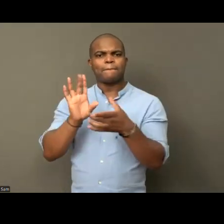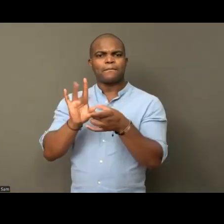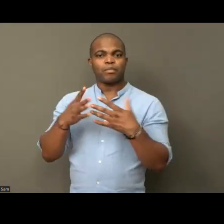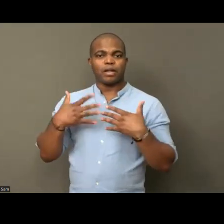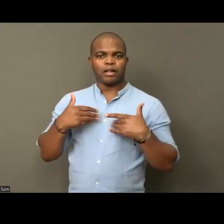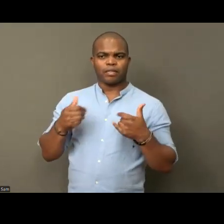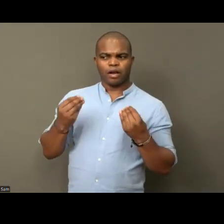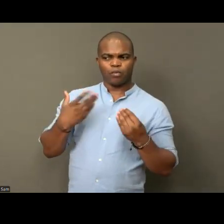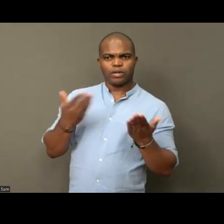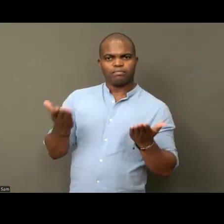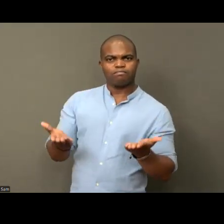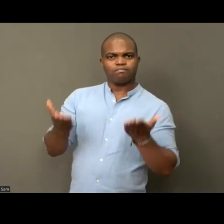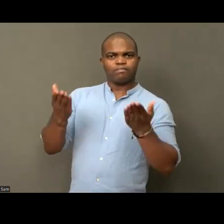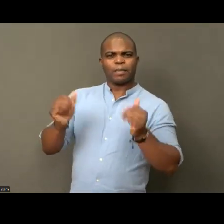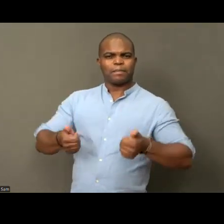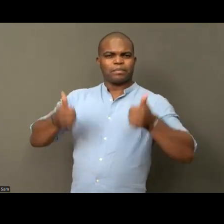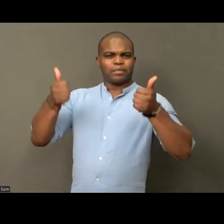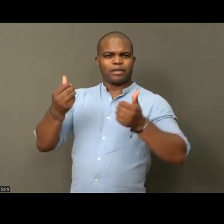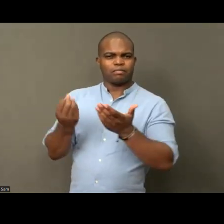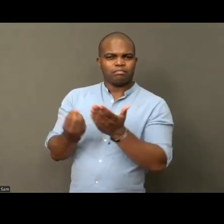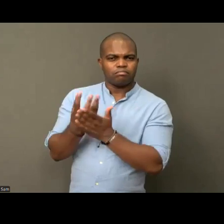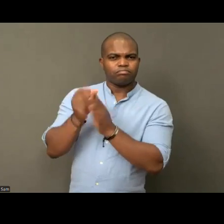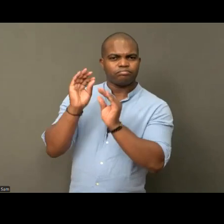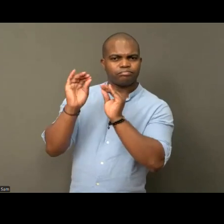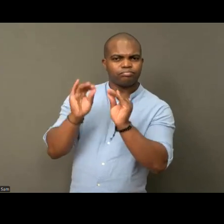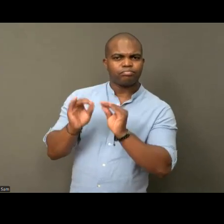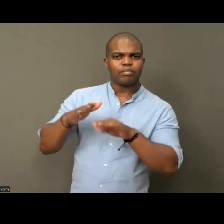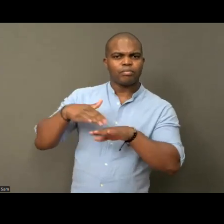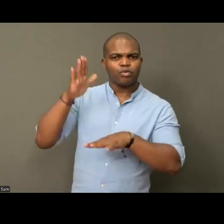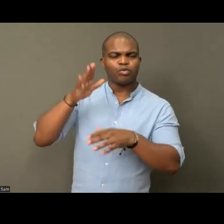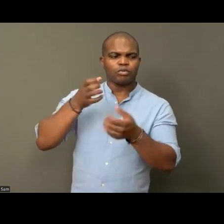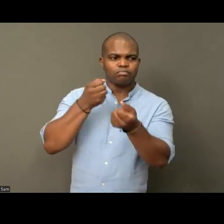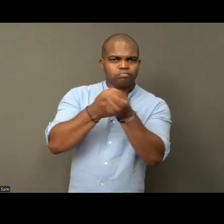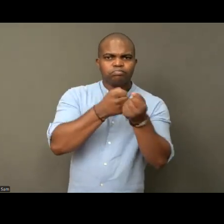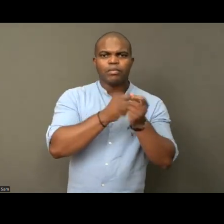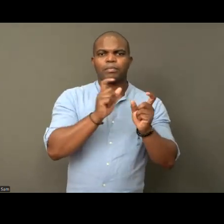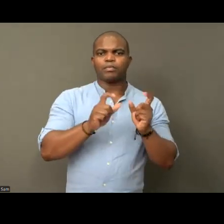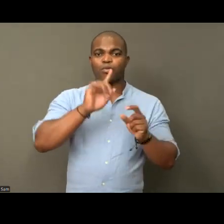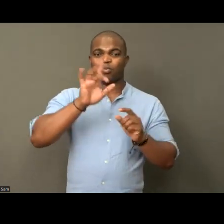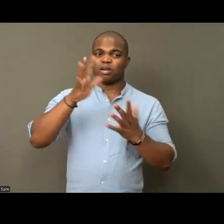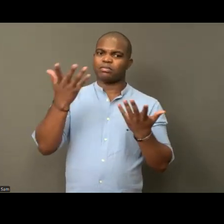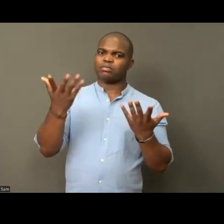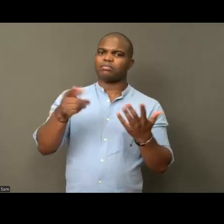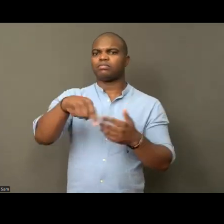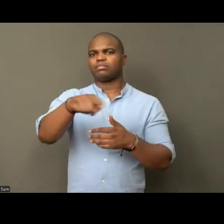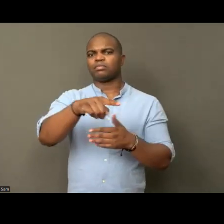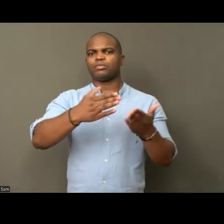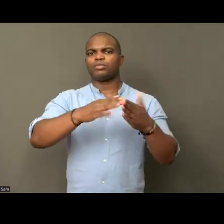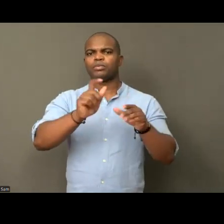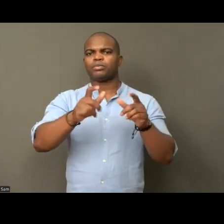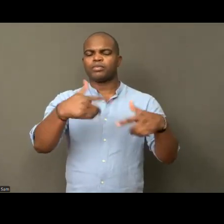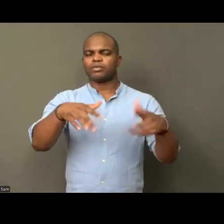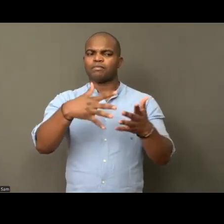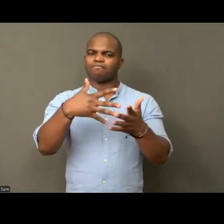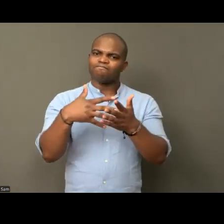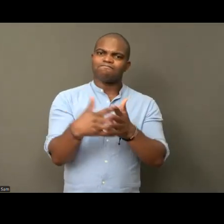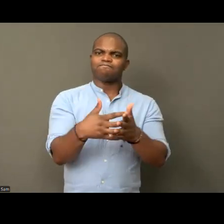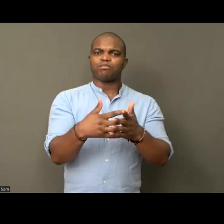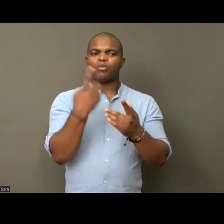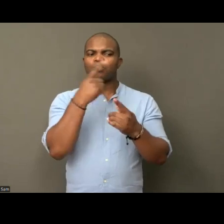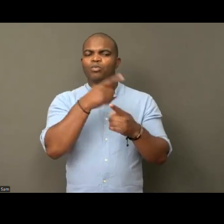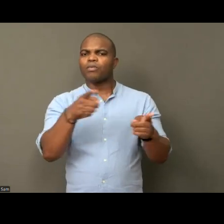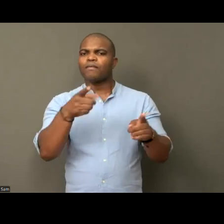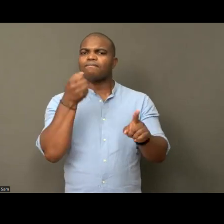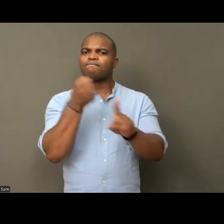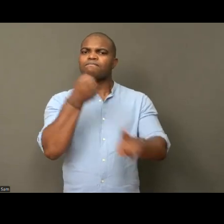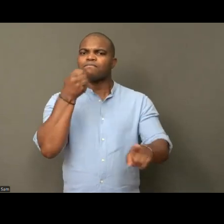vulnerabilidade, incluindo mulheres, especialmente mulheres grávidas, crianças, comunidades indígenas, afrodescendentes, populações